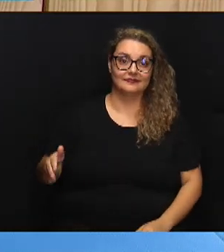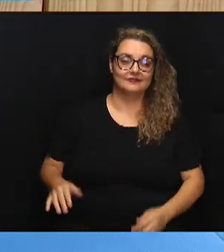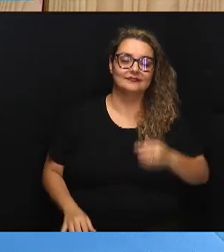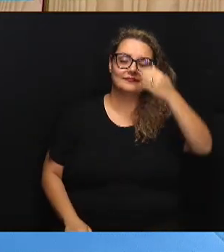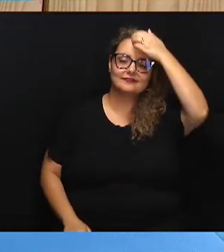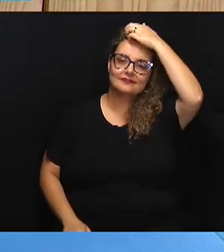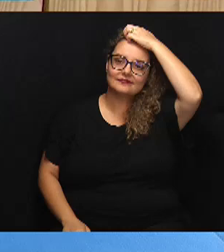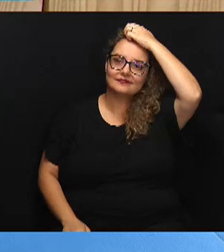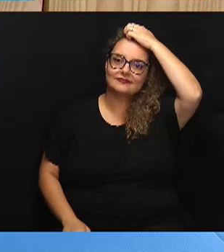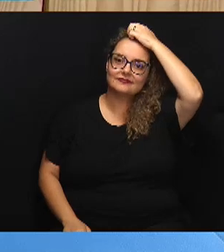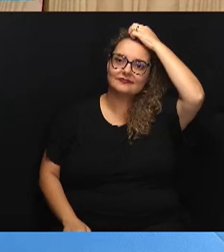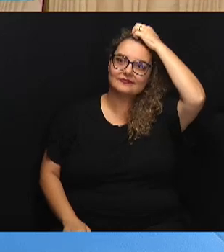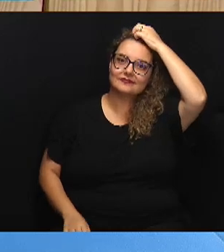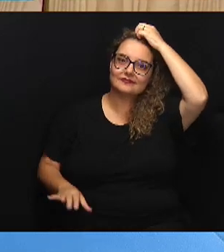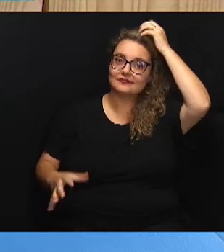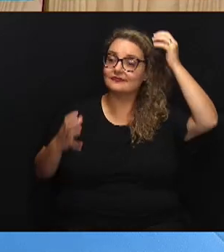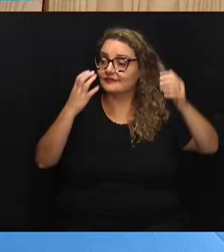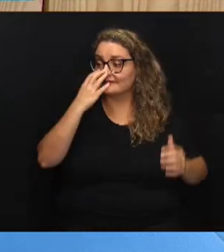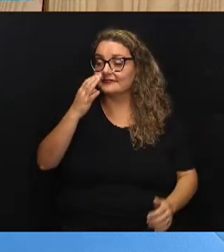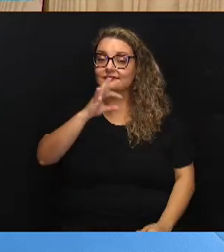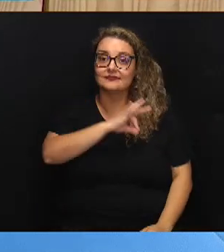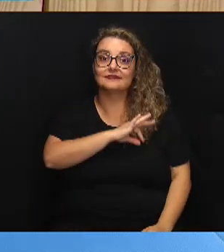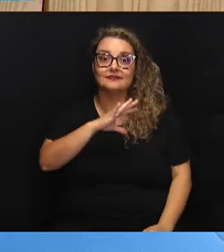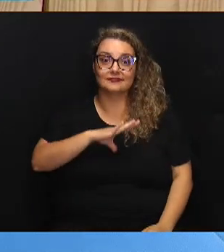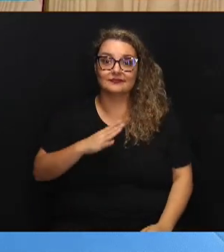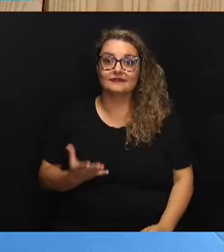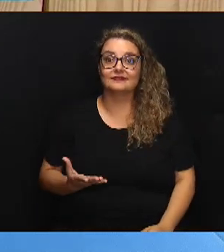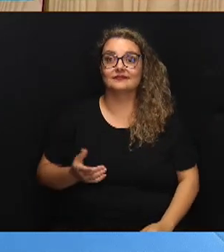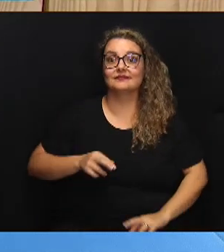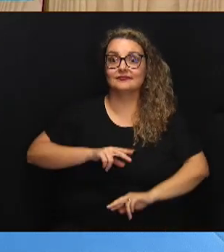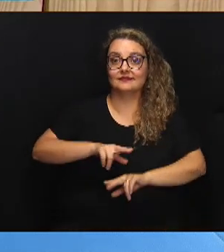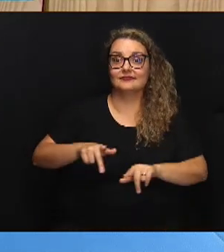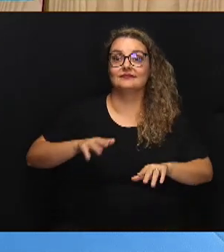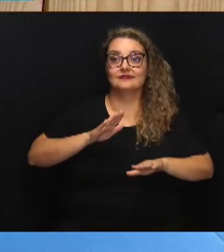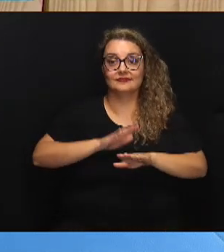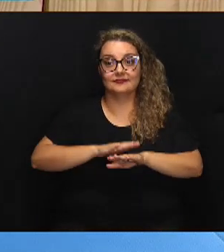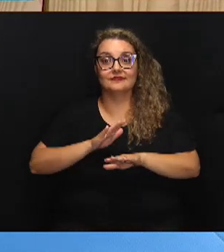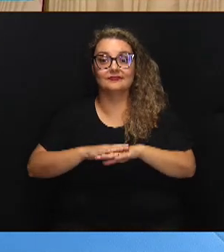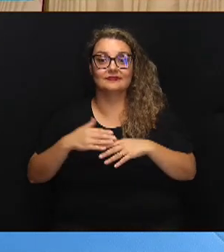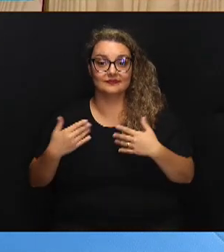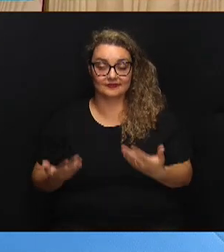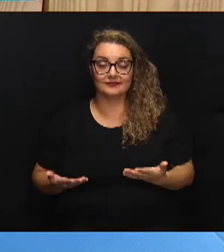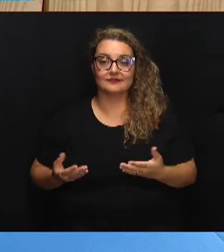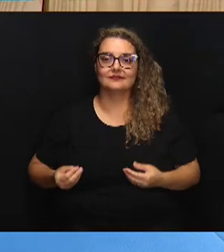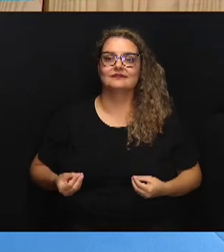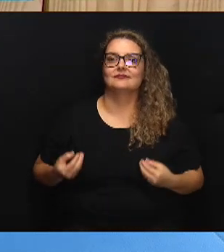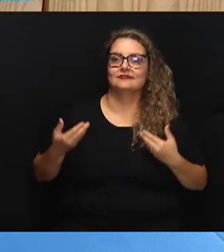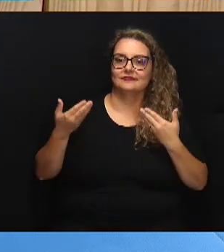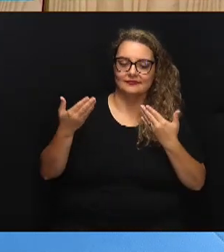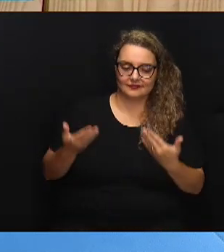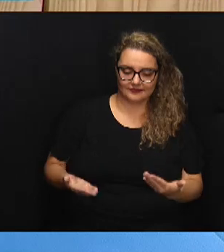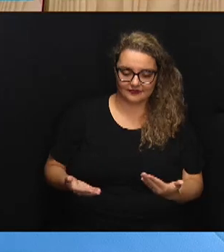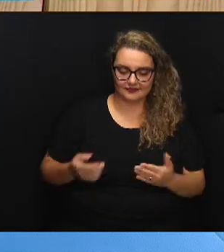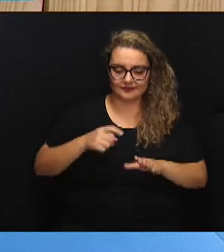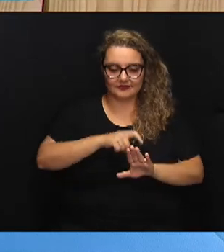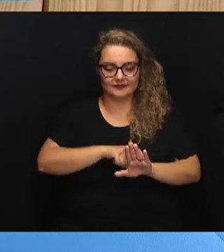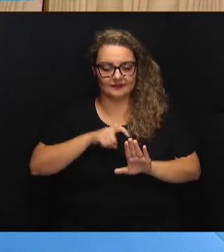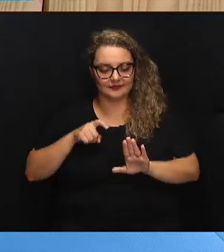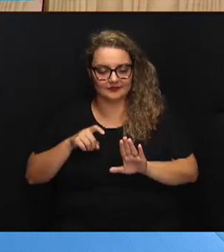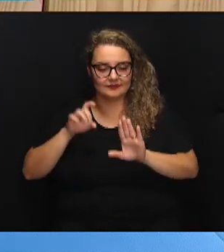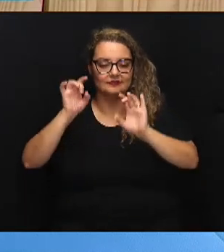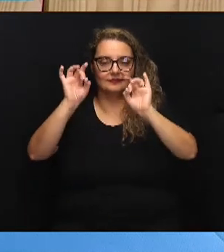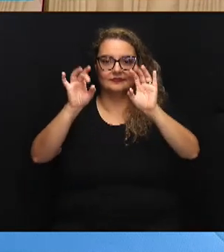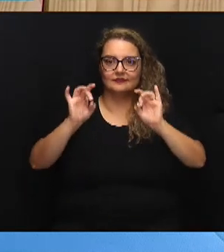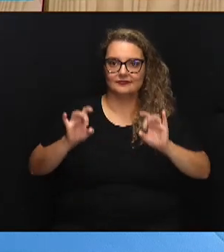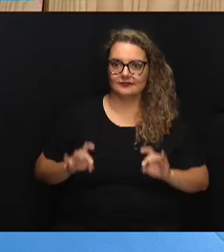o canil, né, da guarda, enfim, todas as atividades acabam proporcionando assim momentos muito especiais